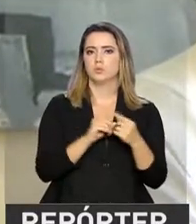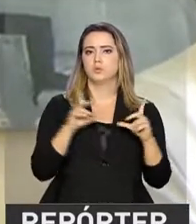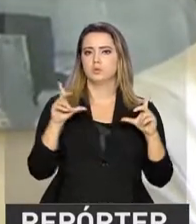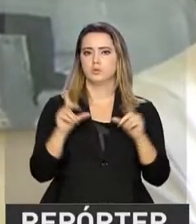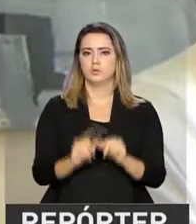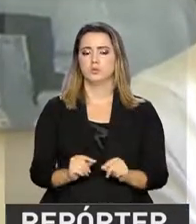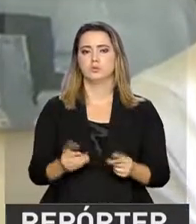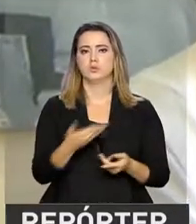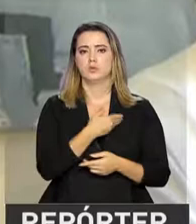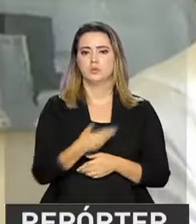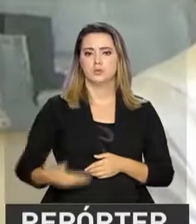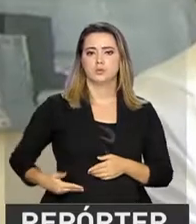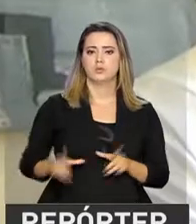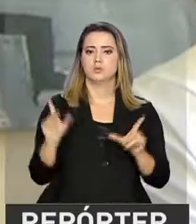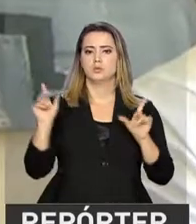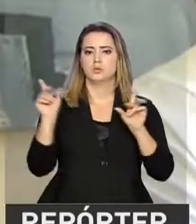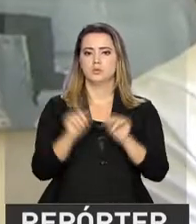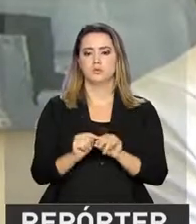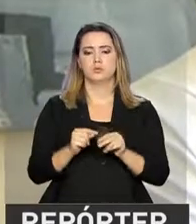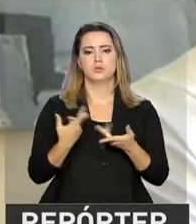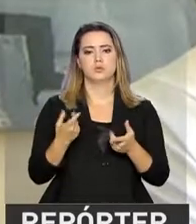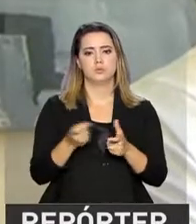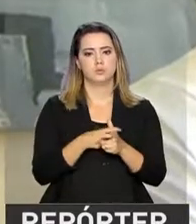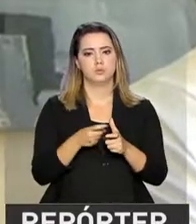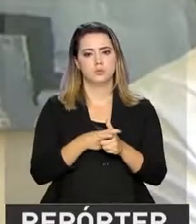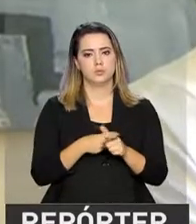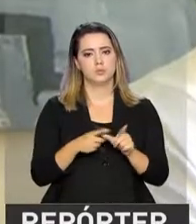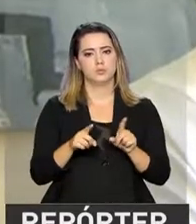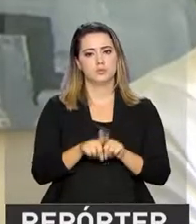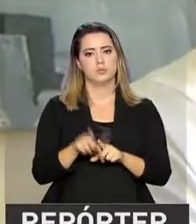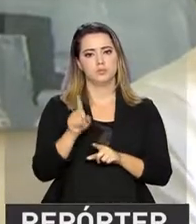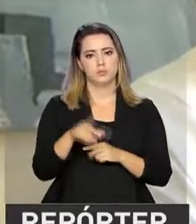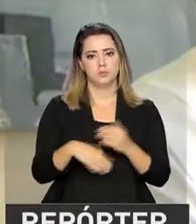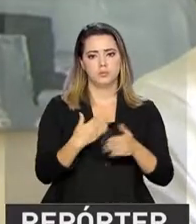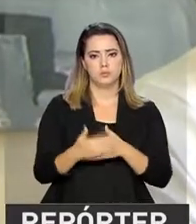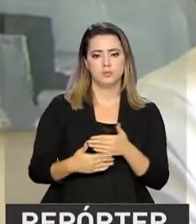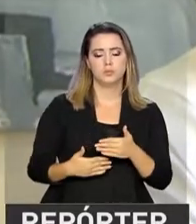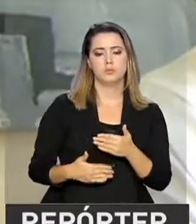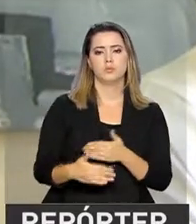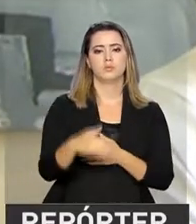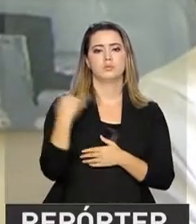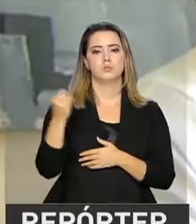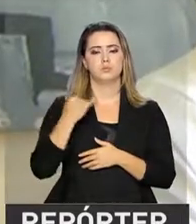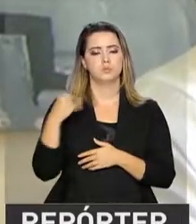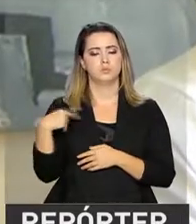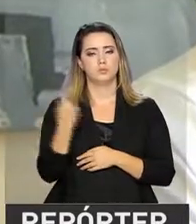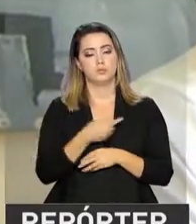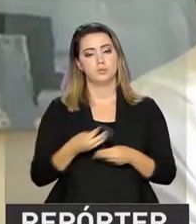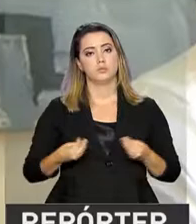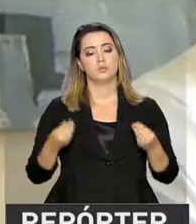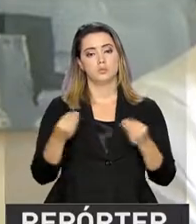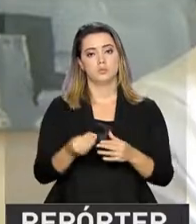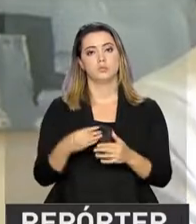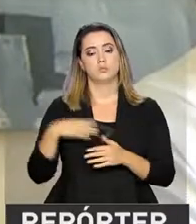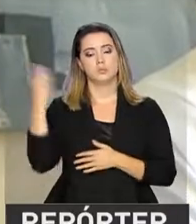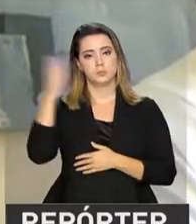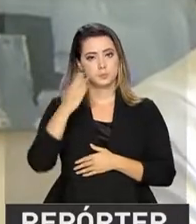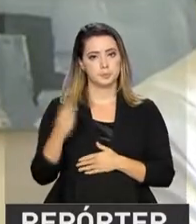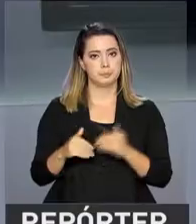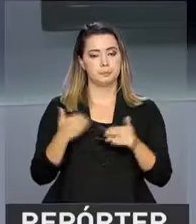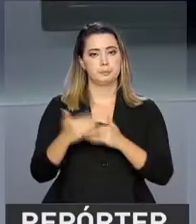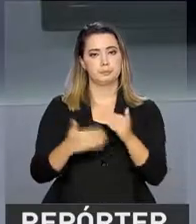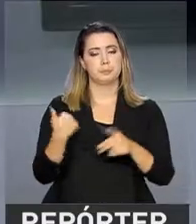aí o custo da máquina pública e diminuir o tamanho do déficit, né? Que é um passo importante que a gente precisa dar para fazer o país crescer mais